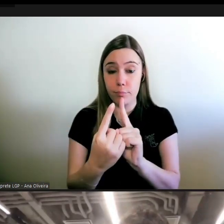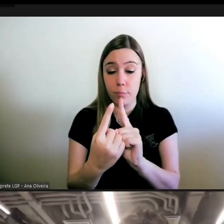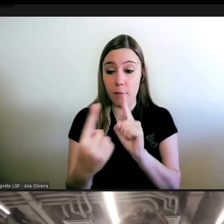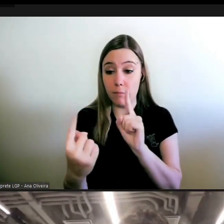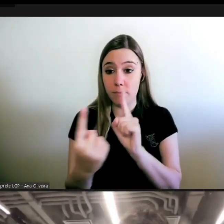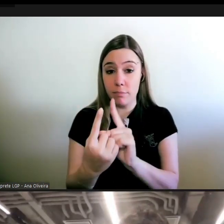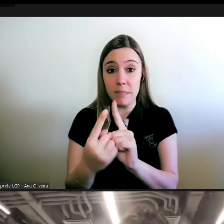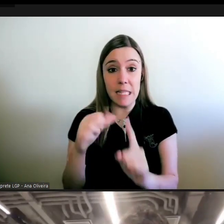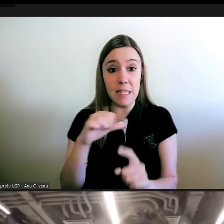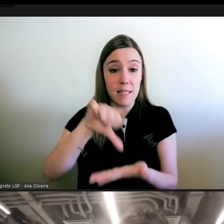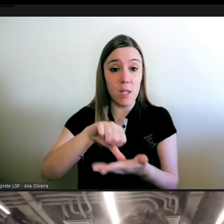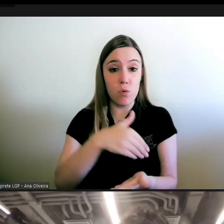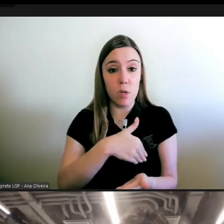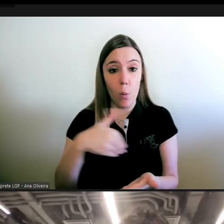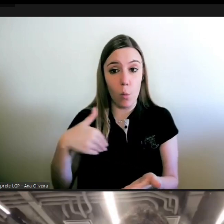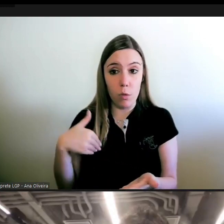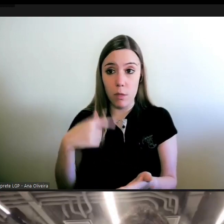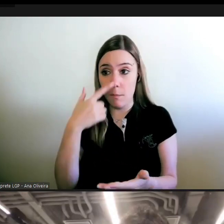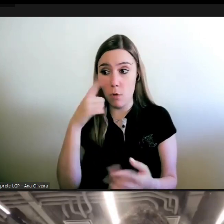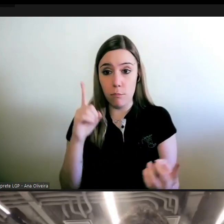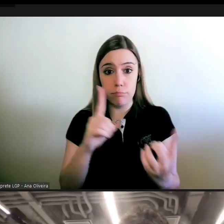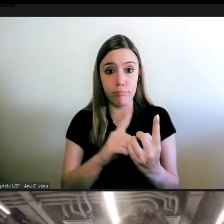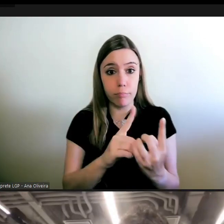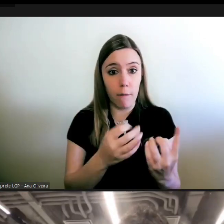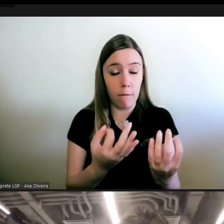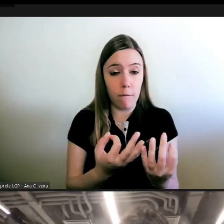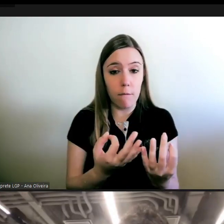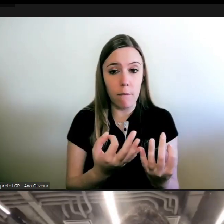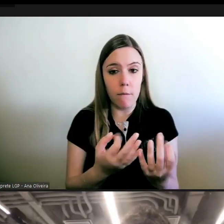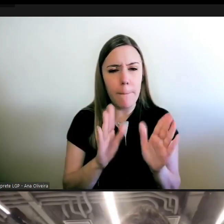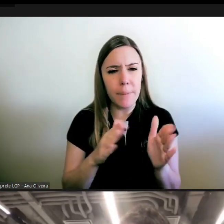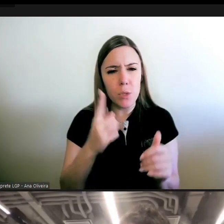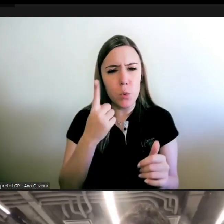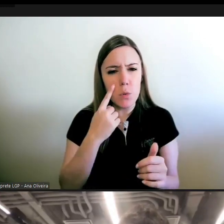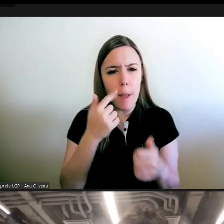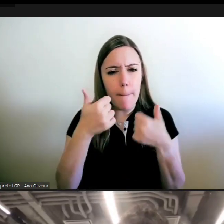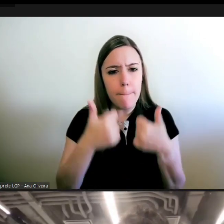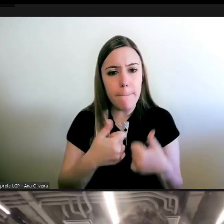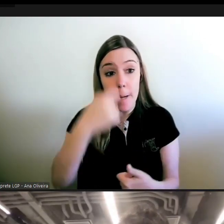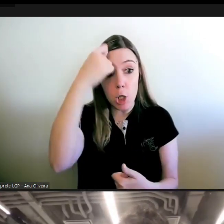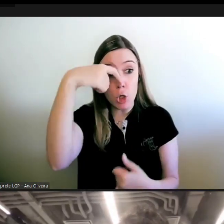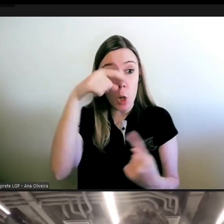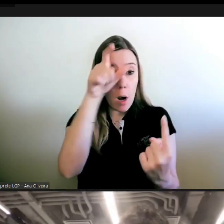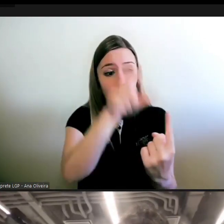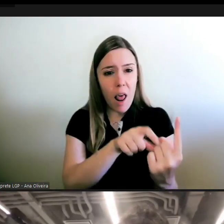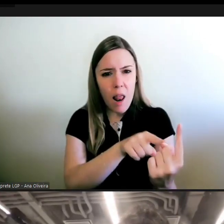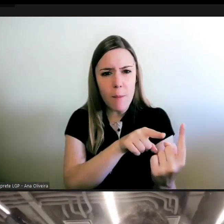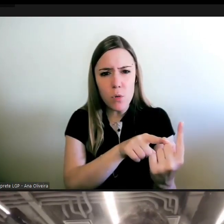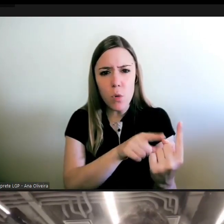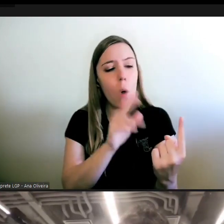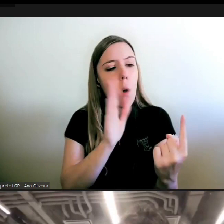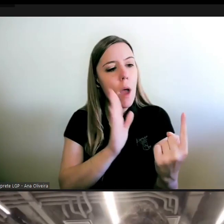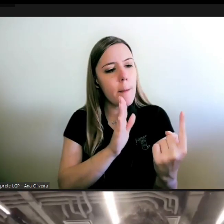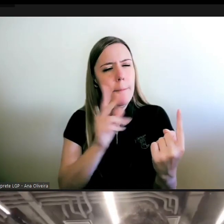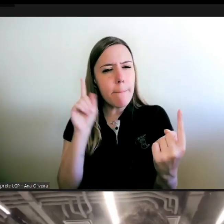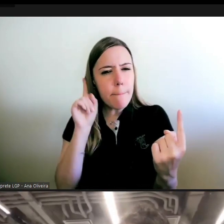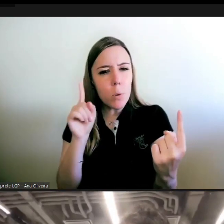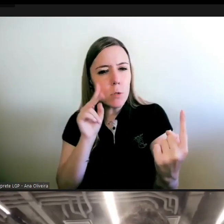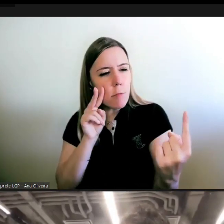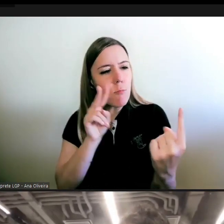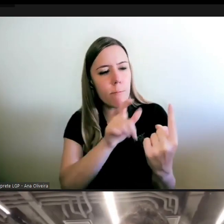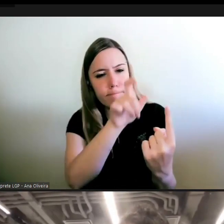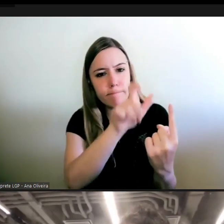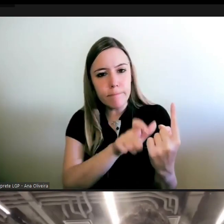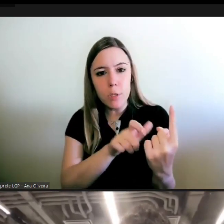centro de saúde, vai ter que ter a história daquela pessoa. É importante olhá-la na sua realidade, no